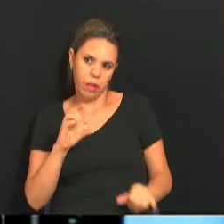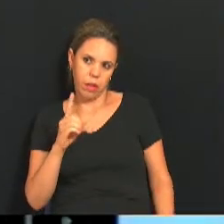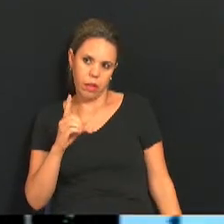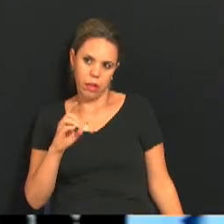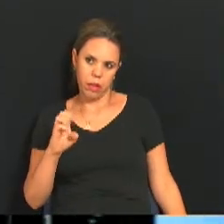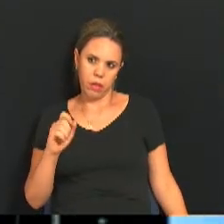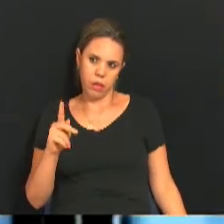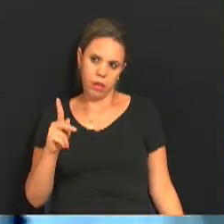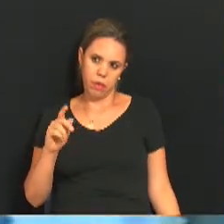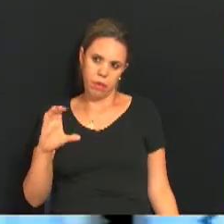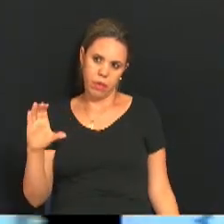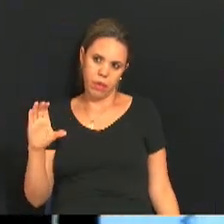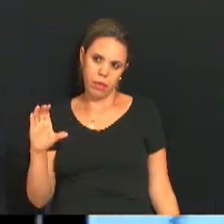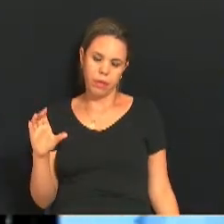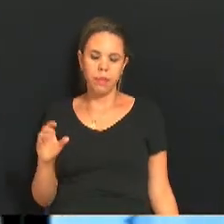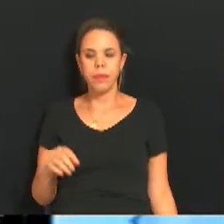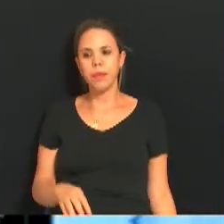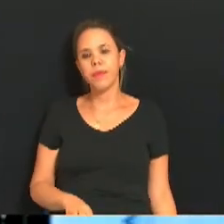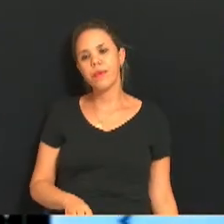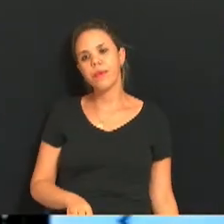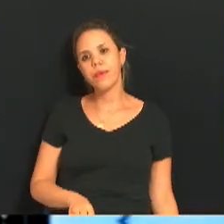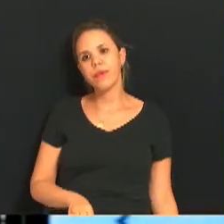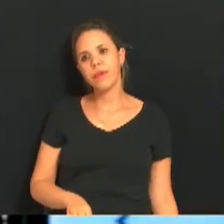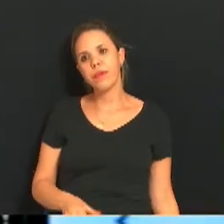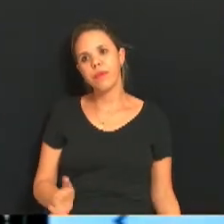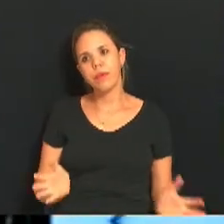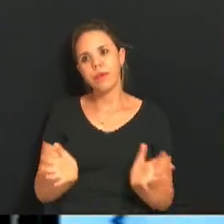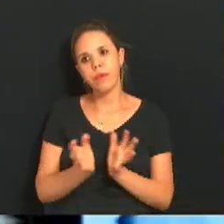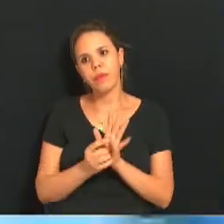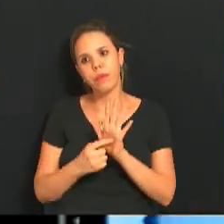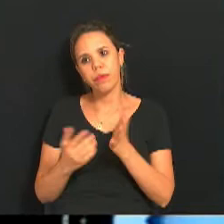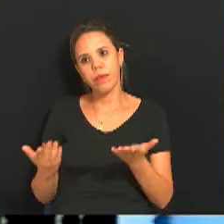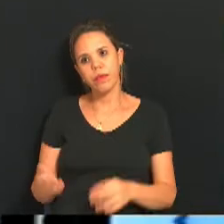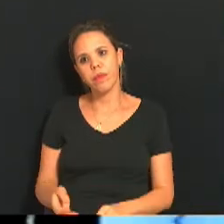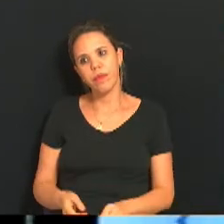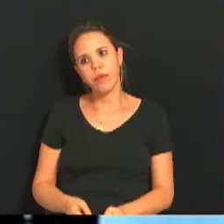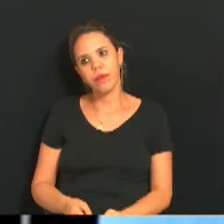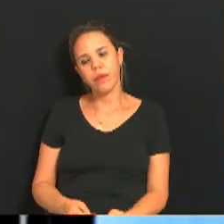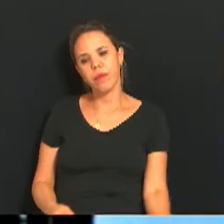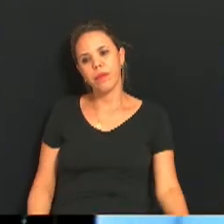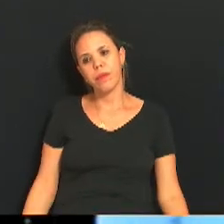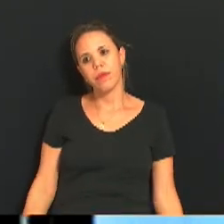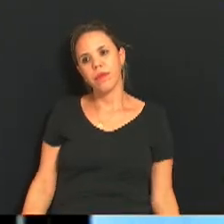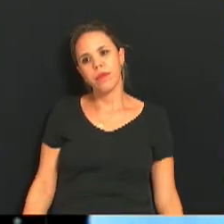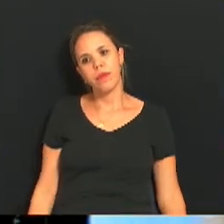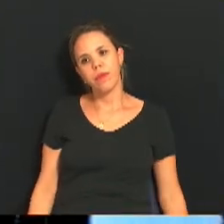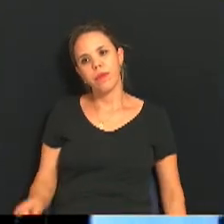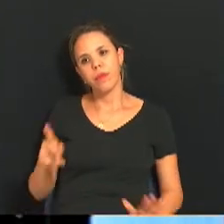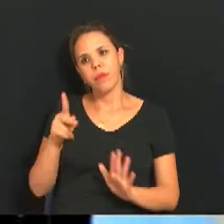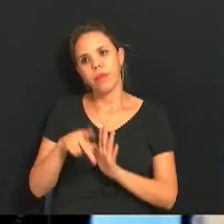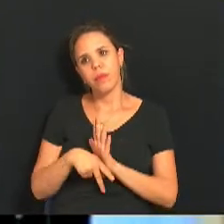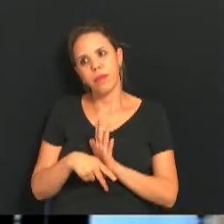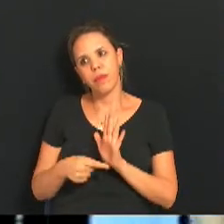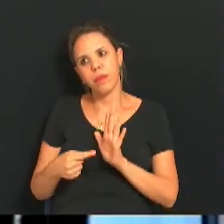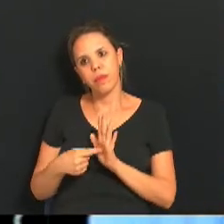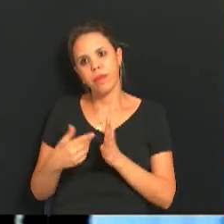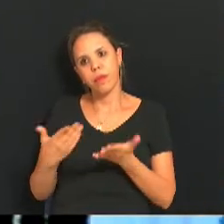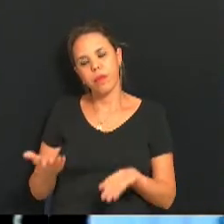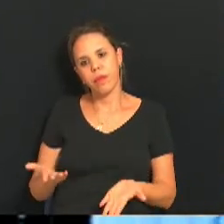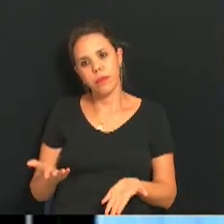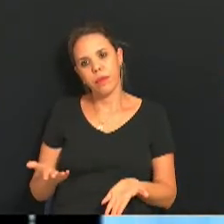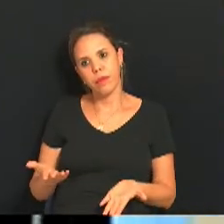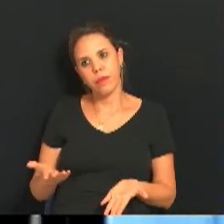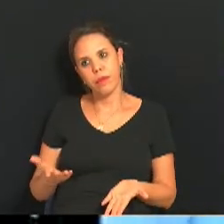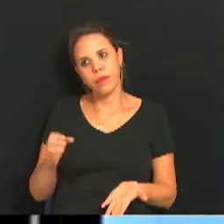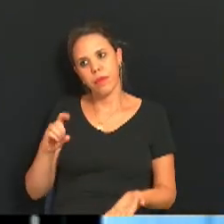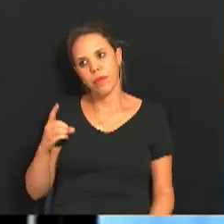tá então isso é o que a equipe vai apresentar agora já ser apresentado para ir